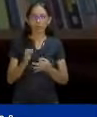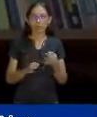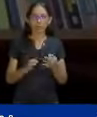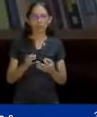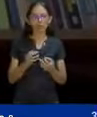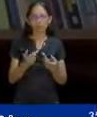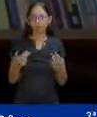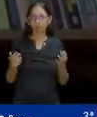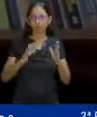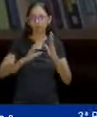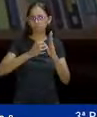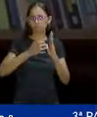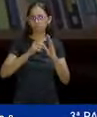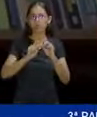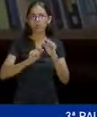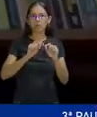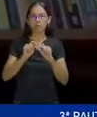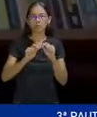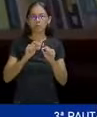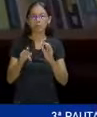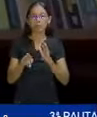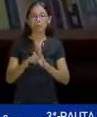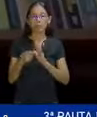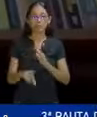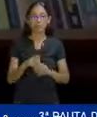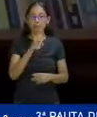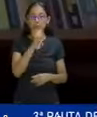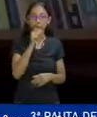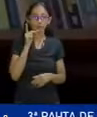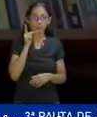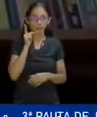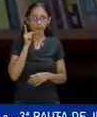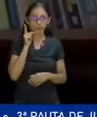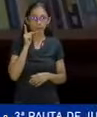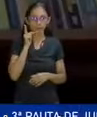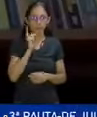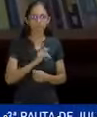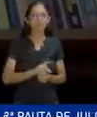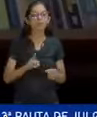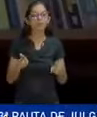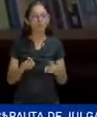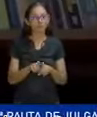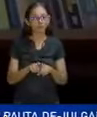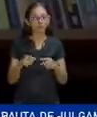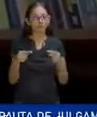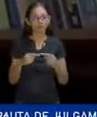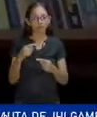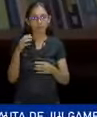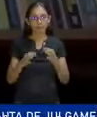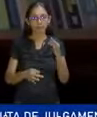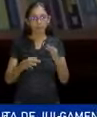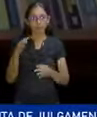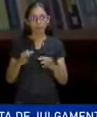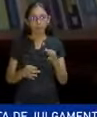partidos com assento no Estado do Amapá e que foram objeto de julgamento por